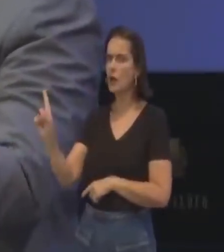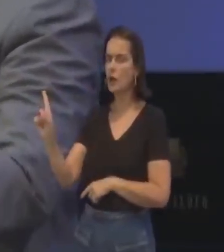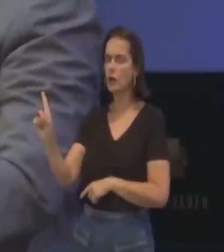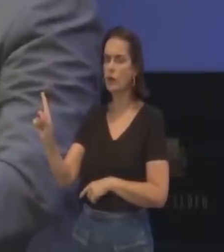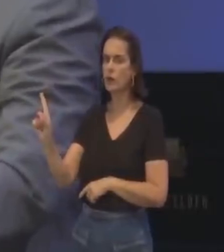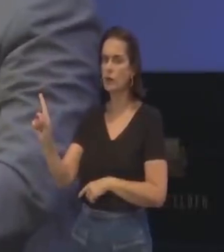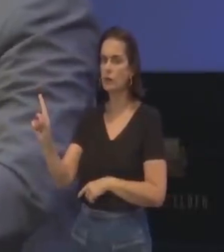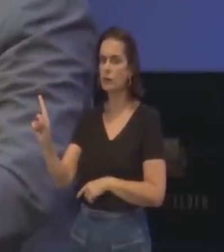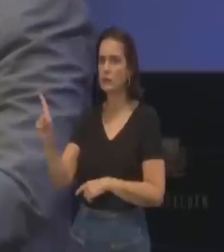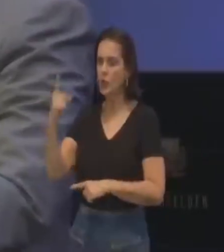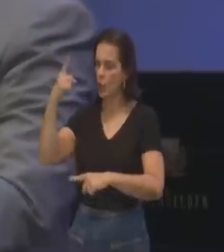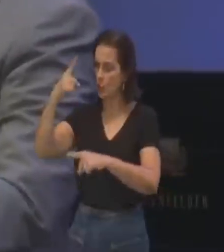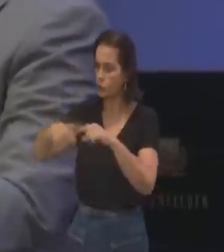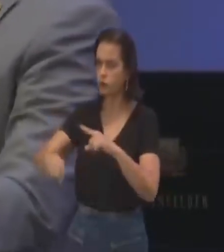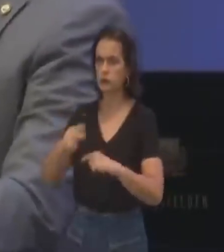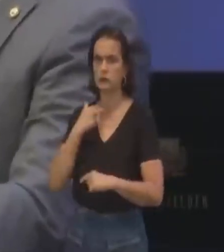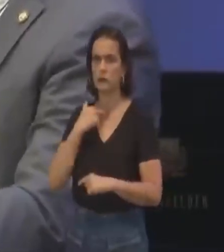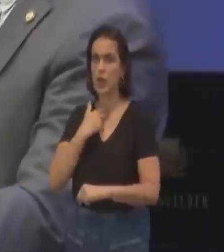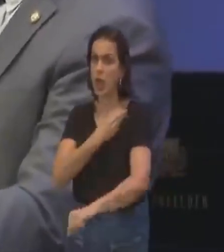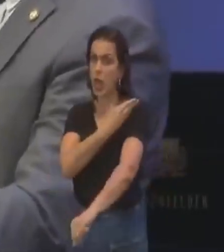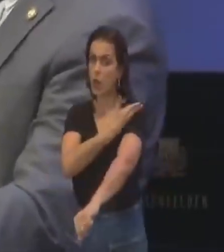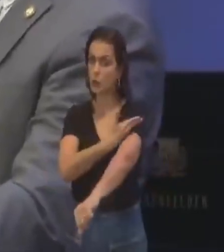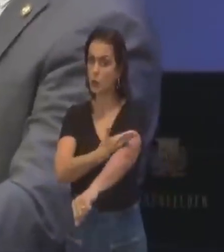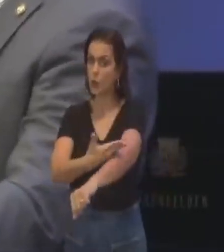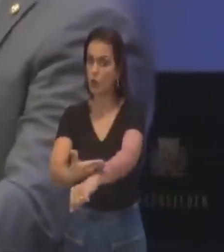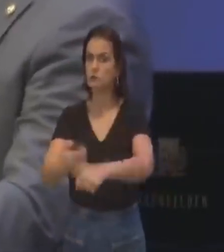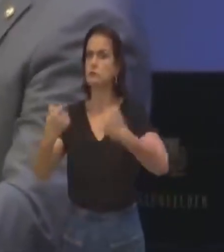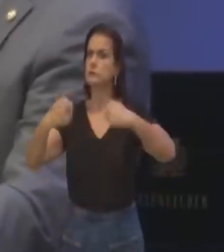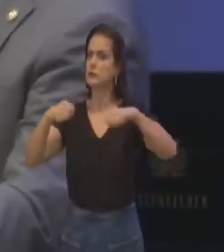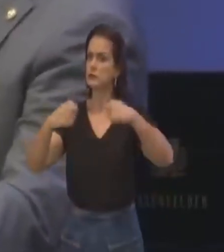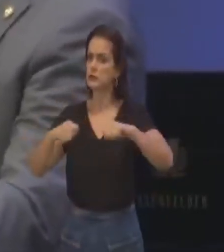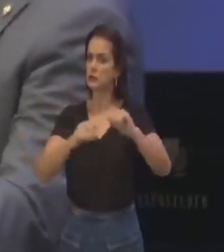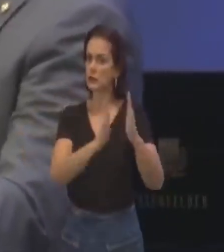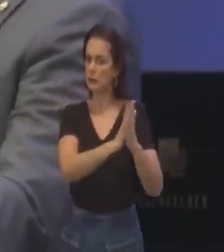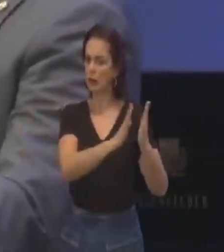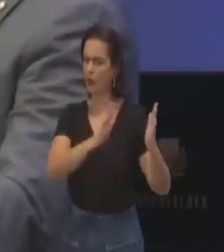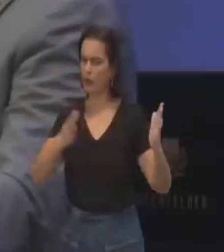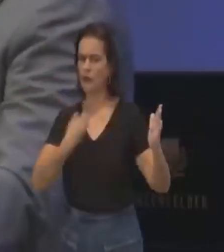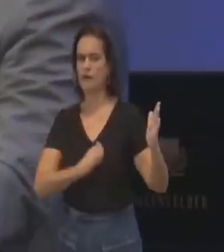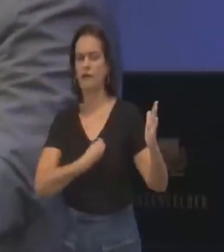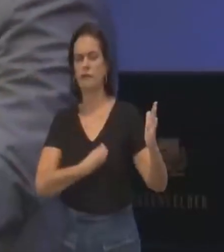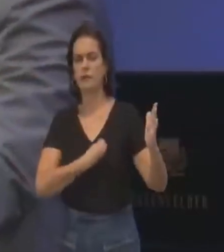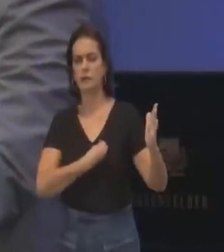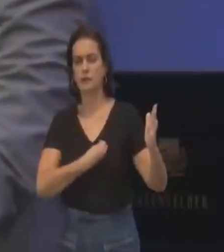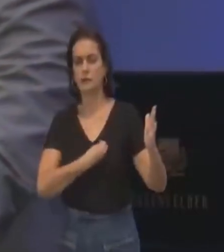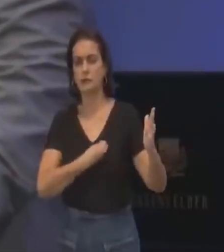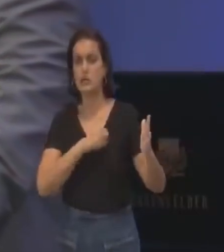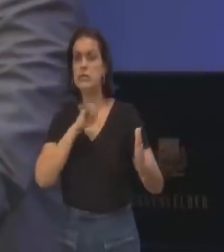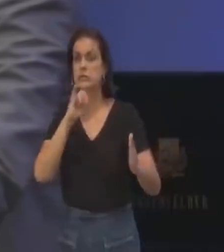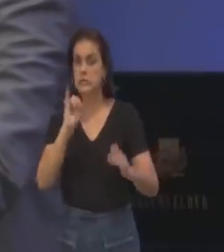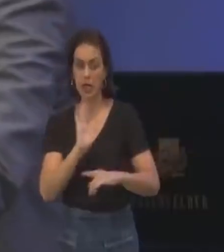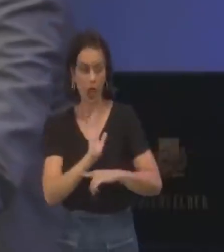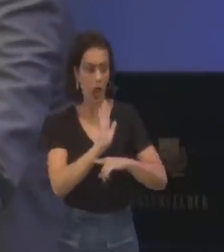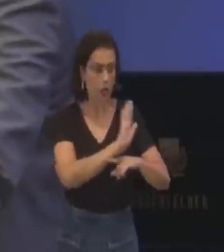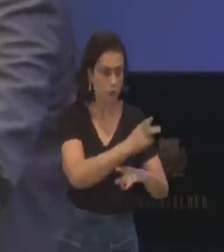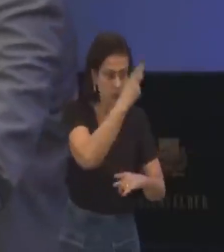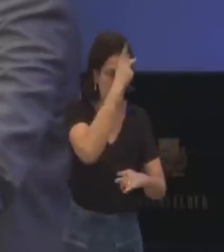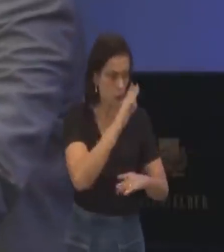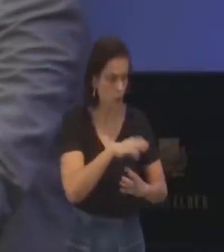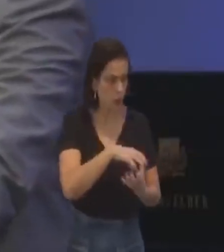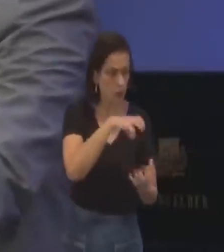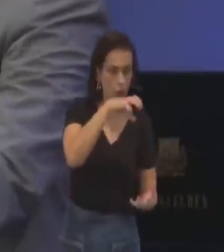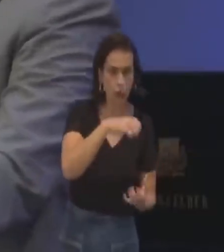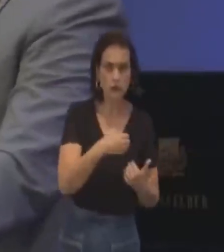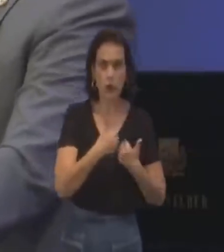cuidado, de orientação. A educação está presente em toda a nossa vida. Quando nós cedemos um espaço num